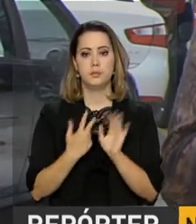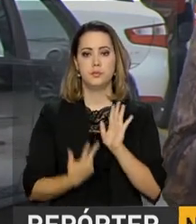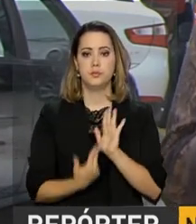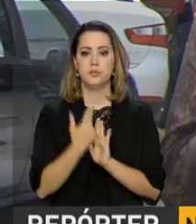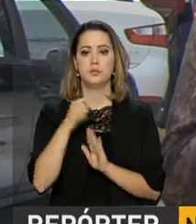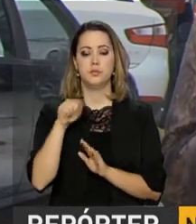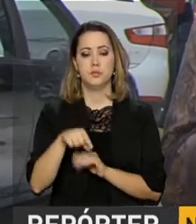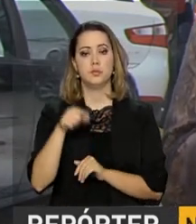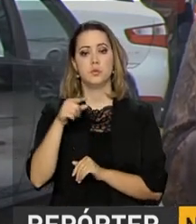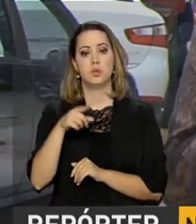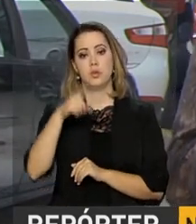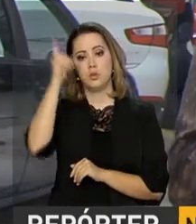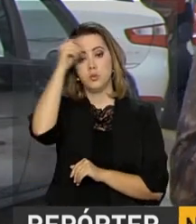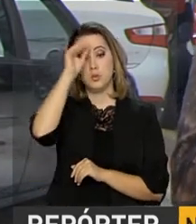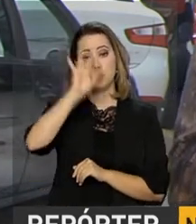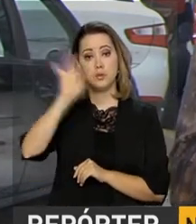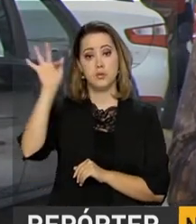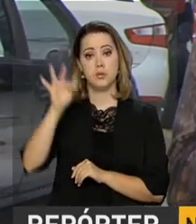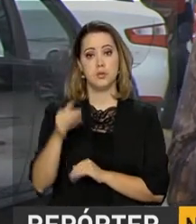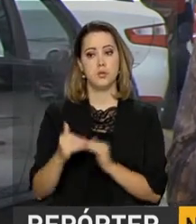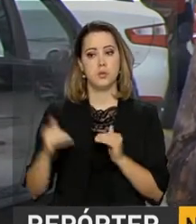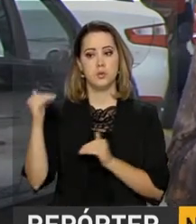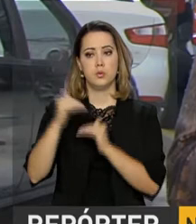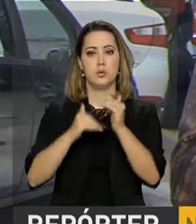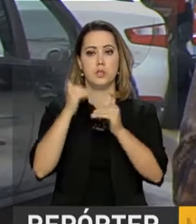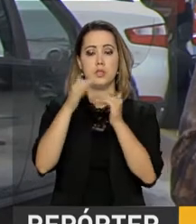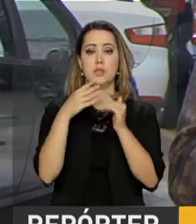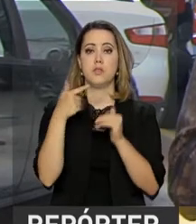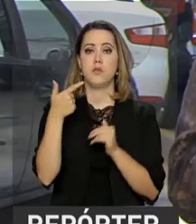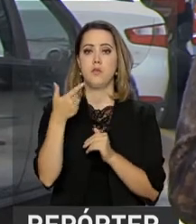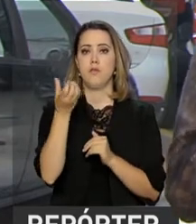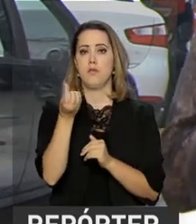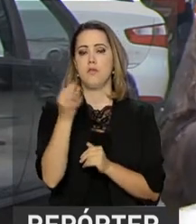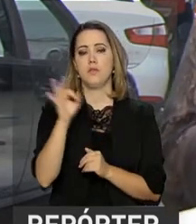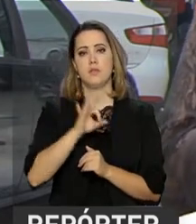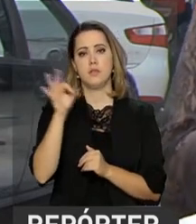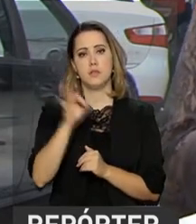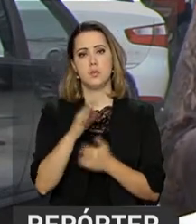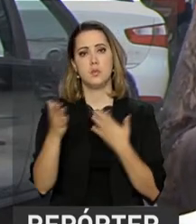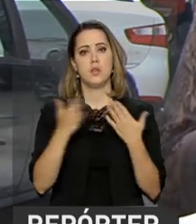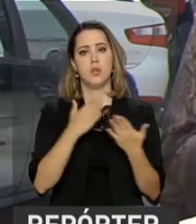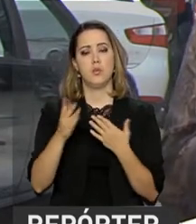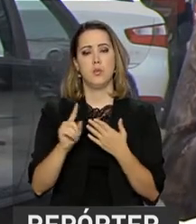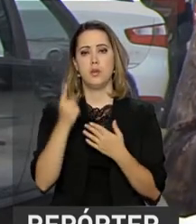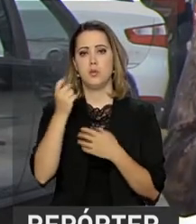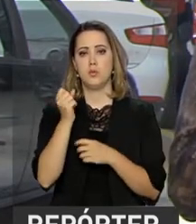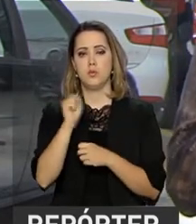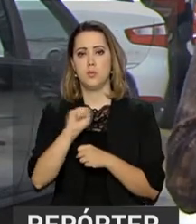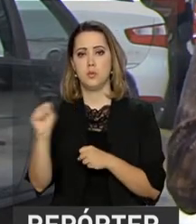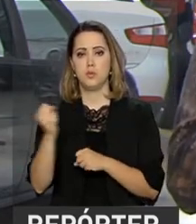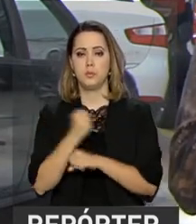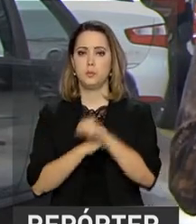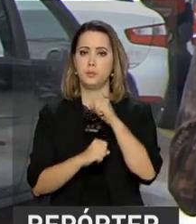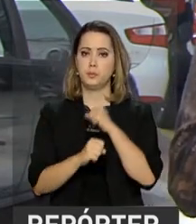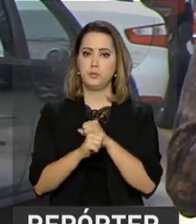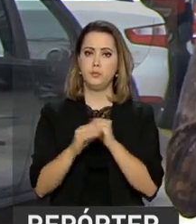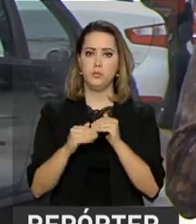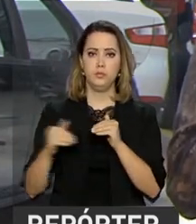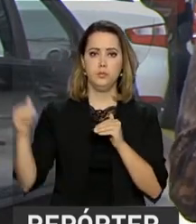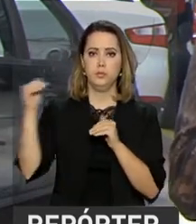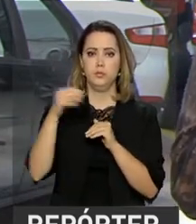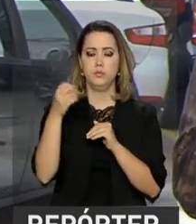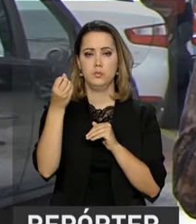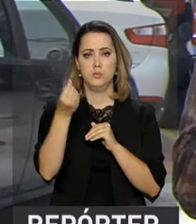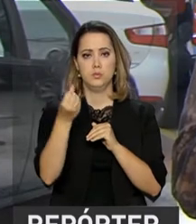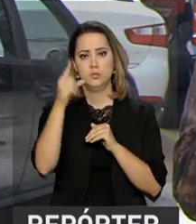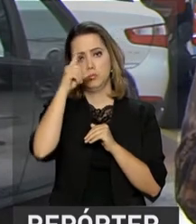federal de ipanema cresceu 26% em relação ao primeiro semestre do ano passado é o maior índice dos seis hospitais